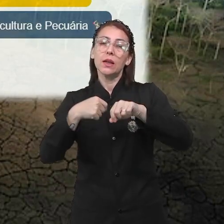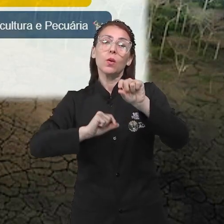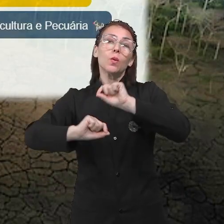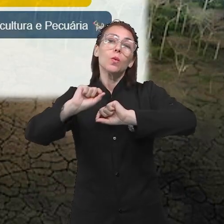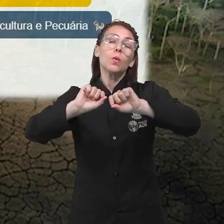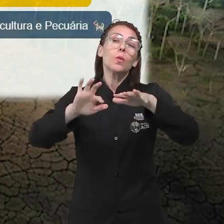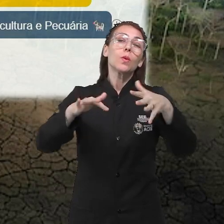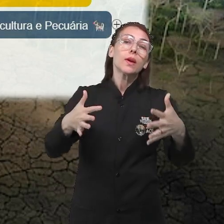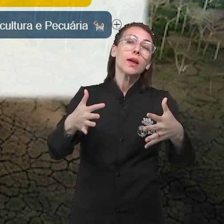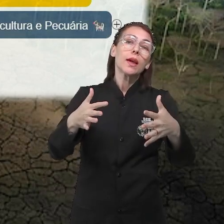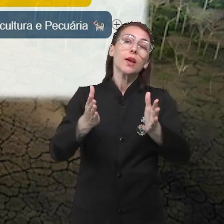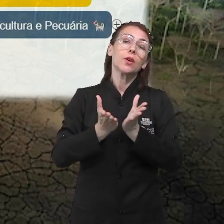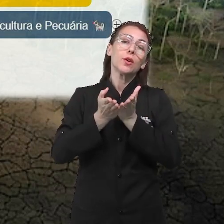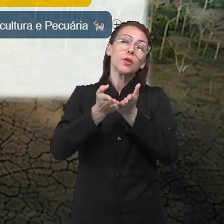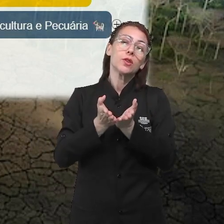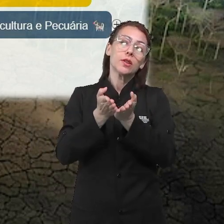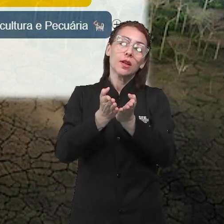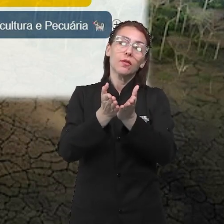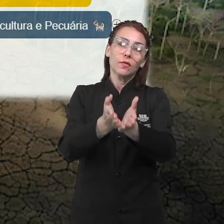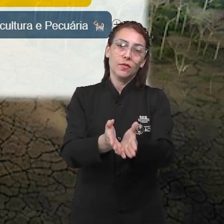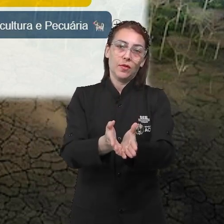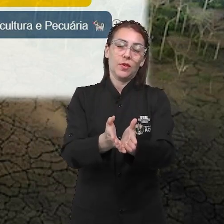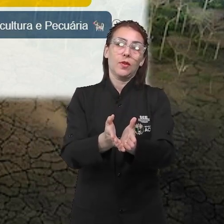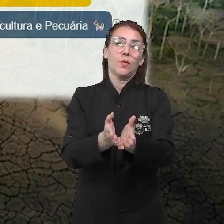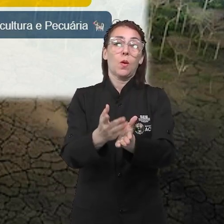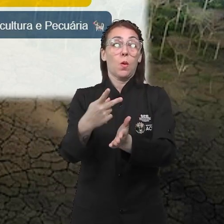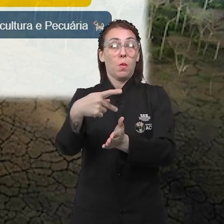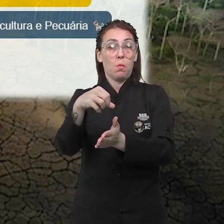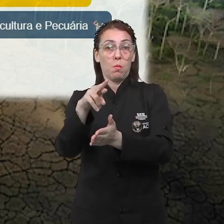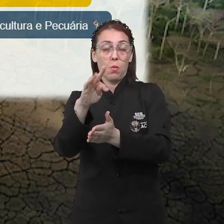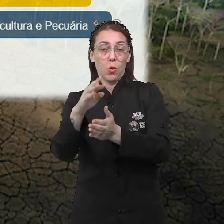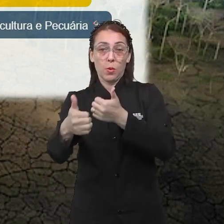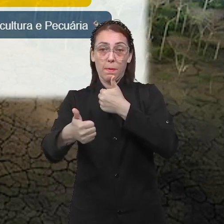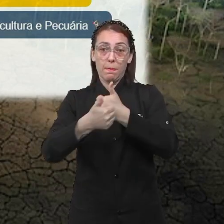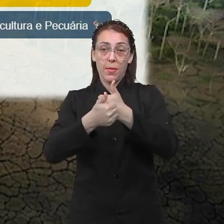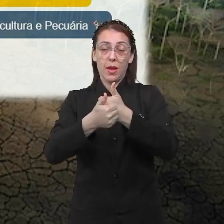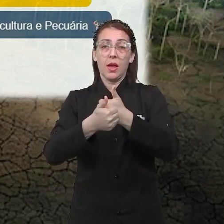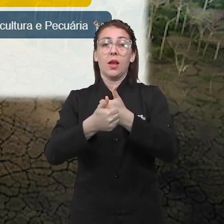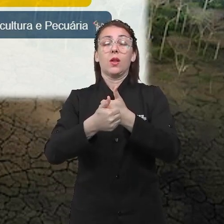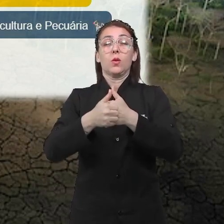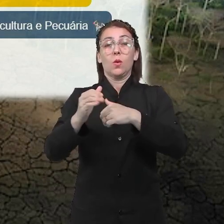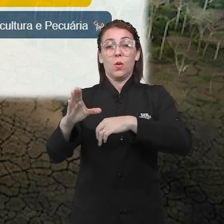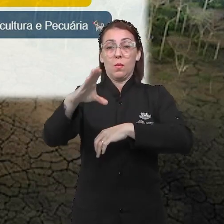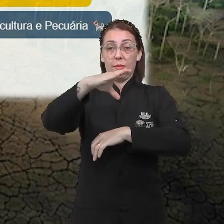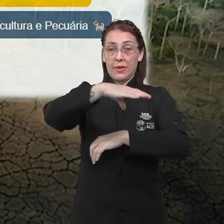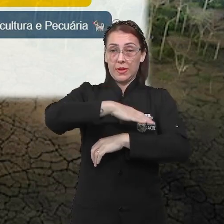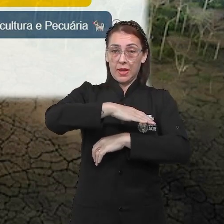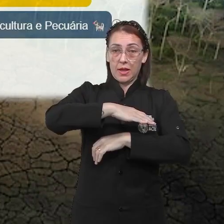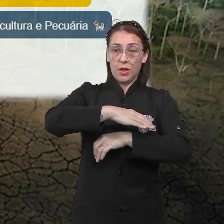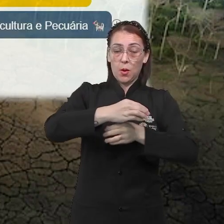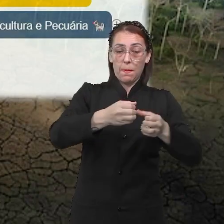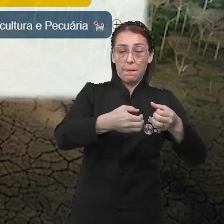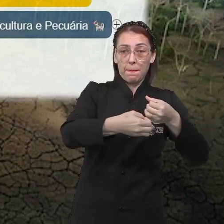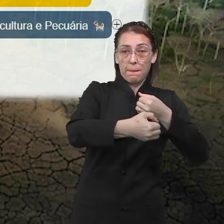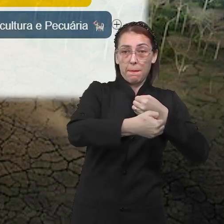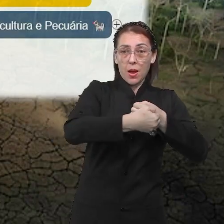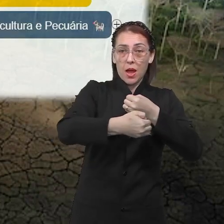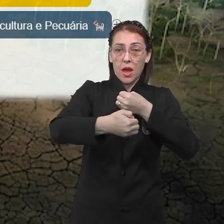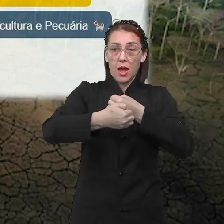transportar de navio, então cria-se um porto. Ao redor do porto, cria-se uma cidade. E